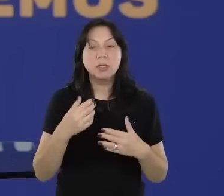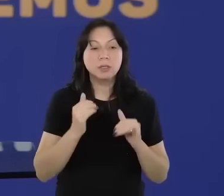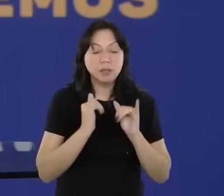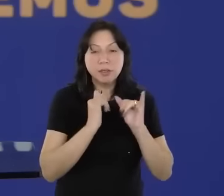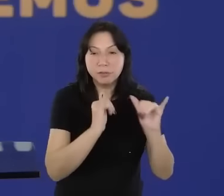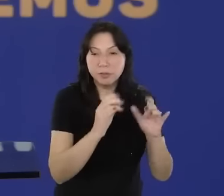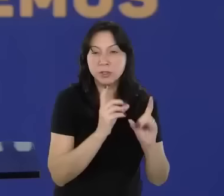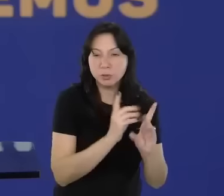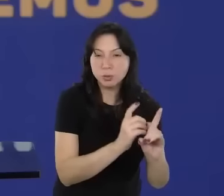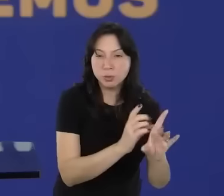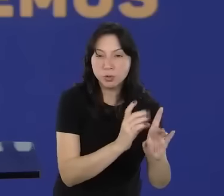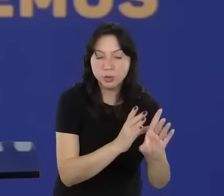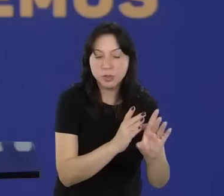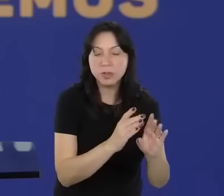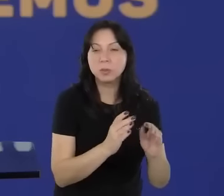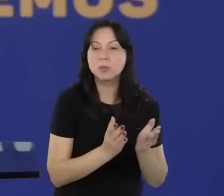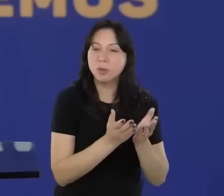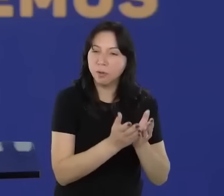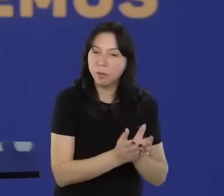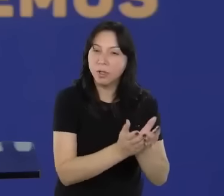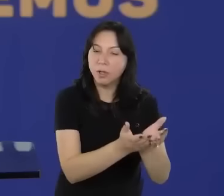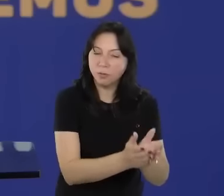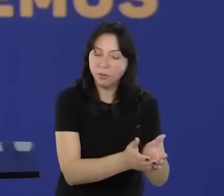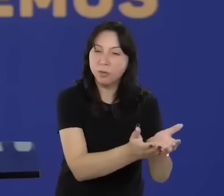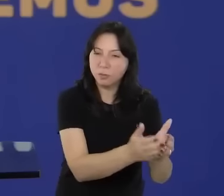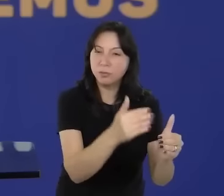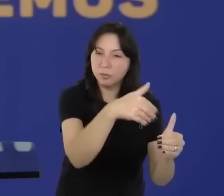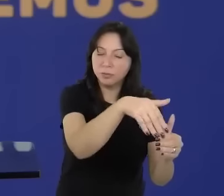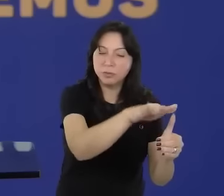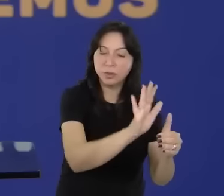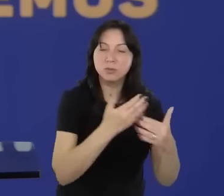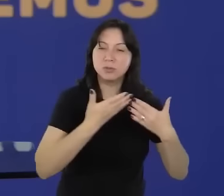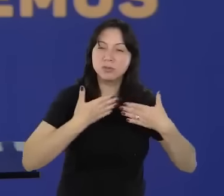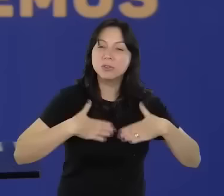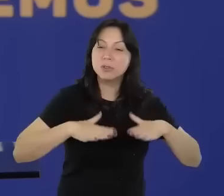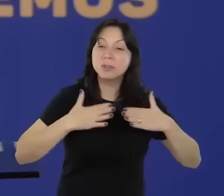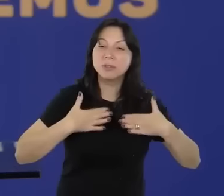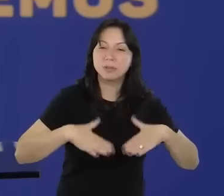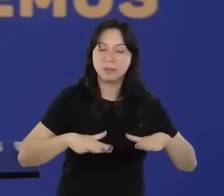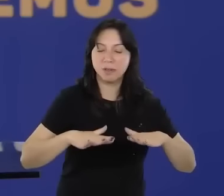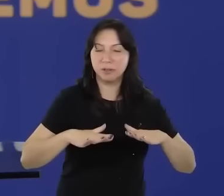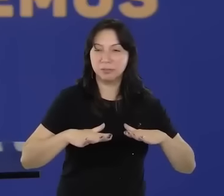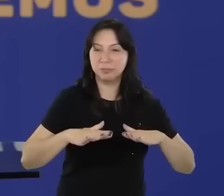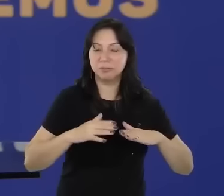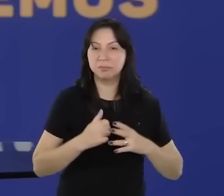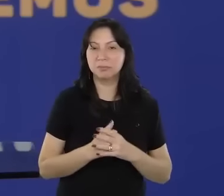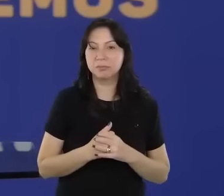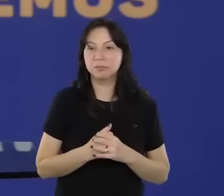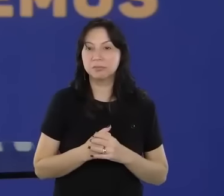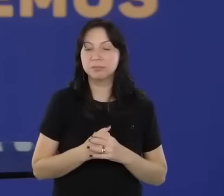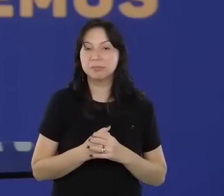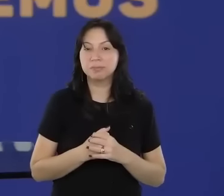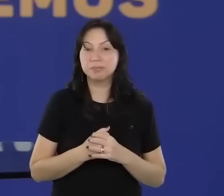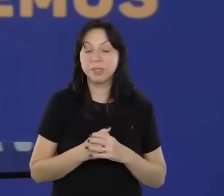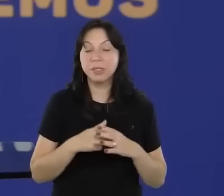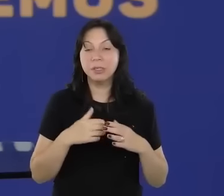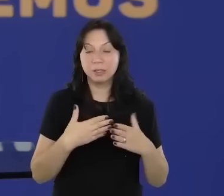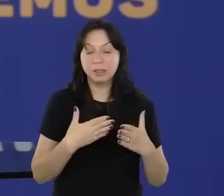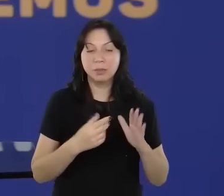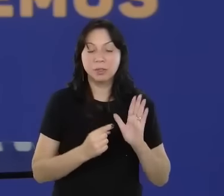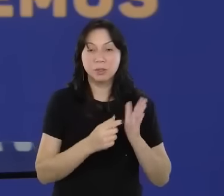lugar deserto diríamos nós hoje férias mas diz a